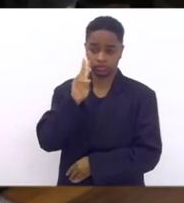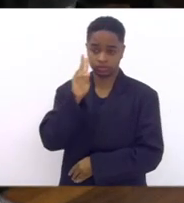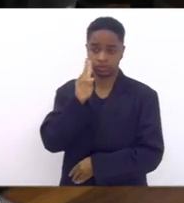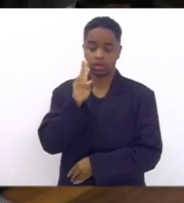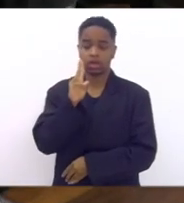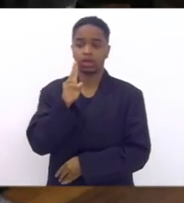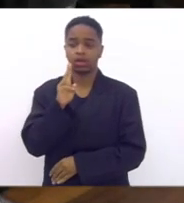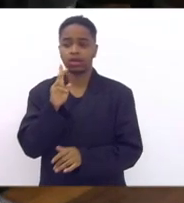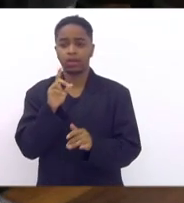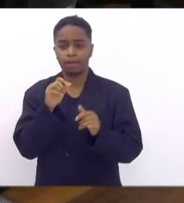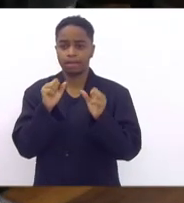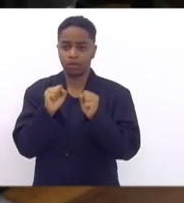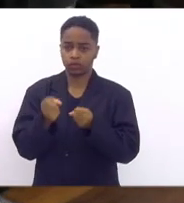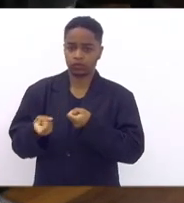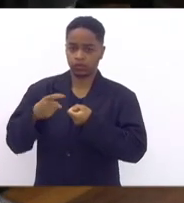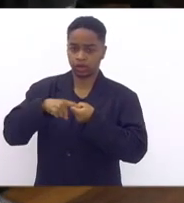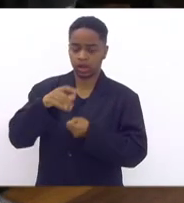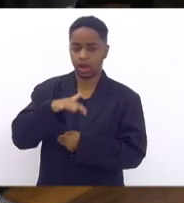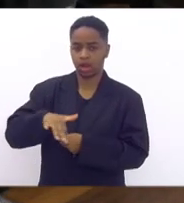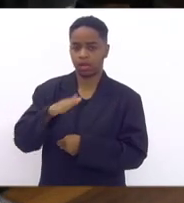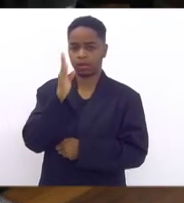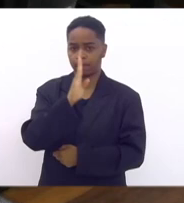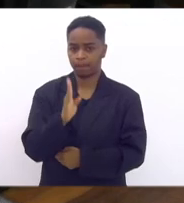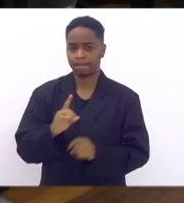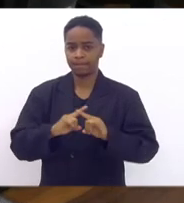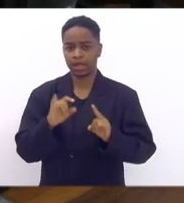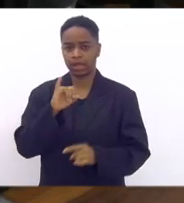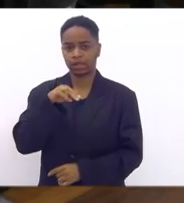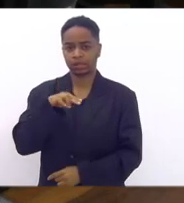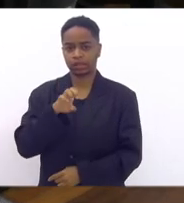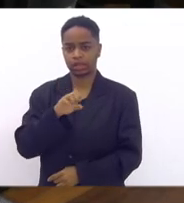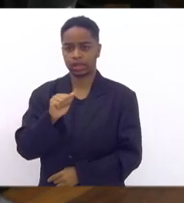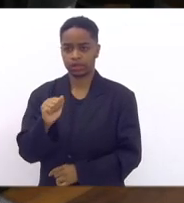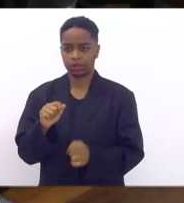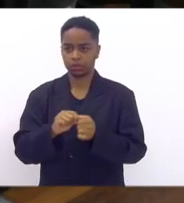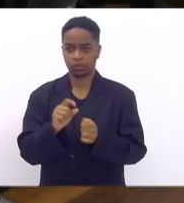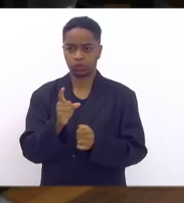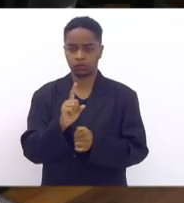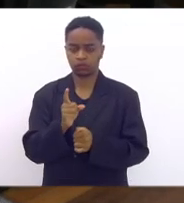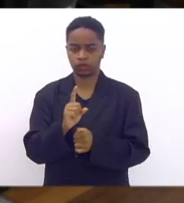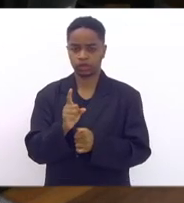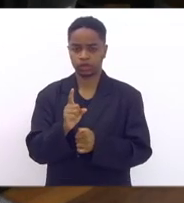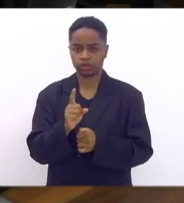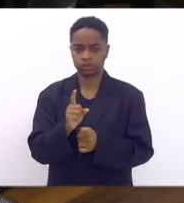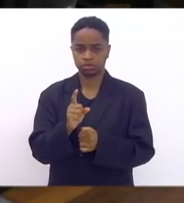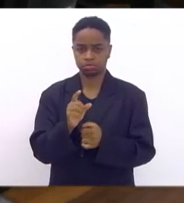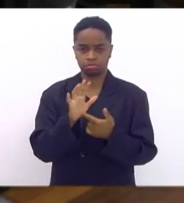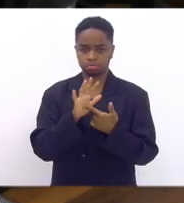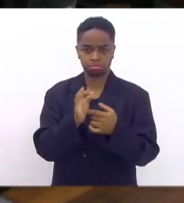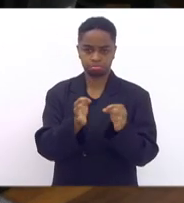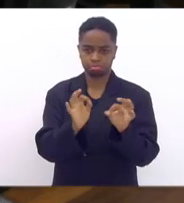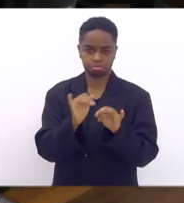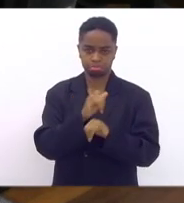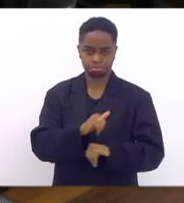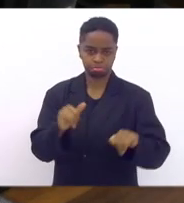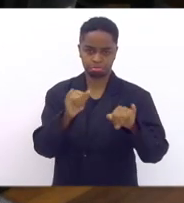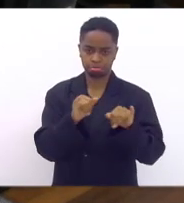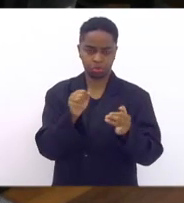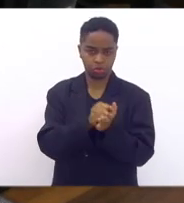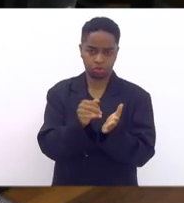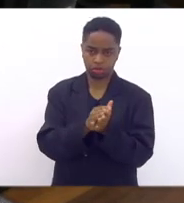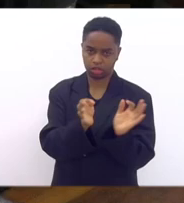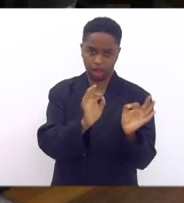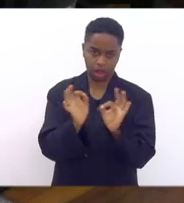pode voltar águas brasileiras e o Inea não fez nenhum tipo de de manifestação ou advertência ou